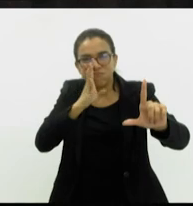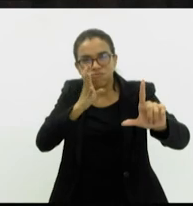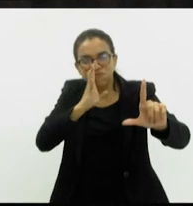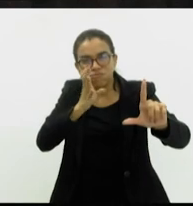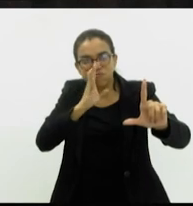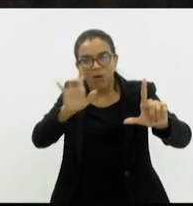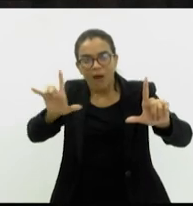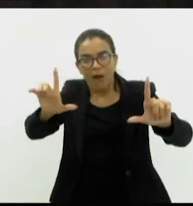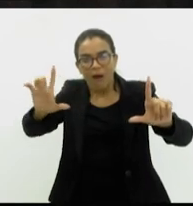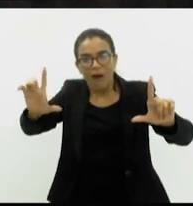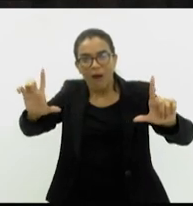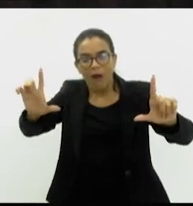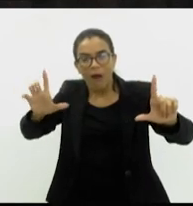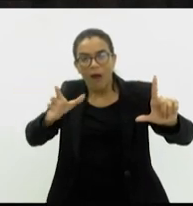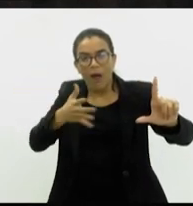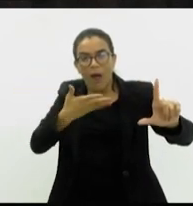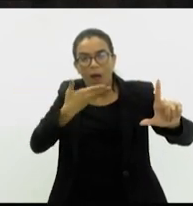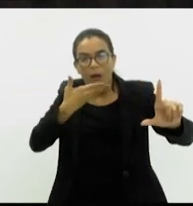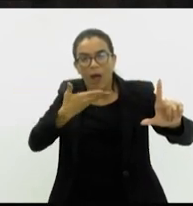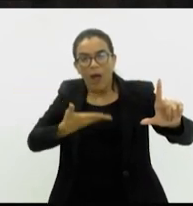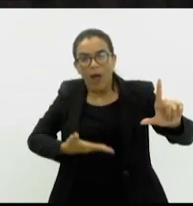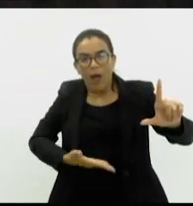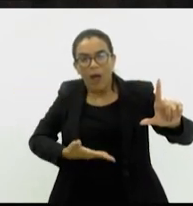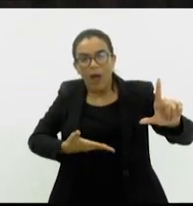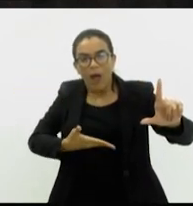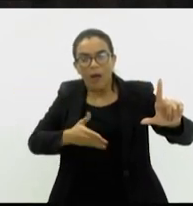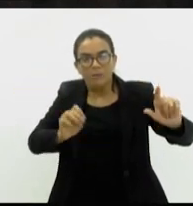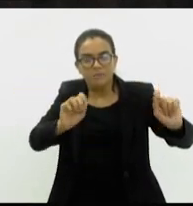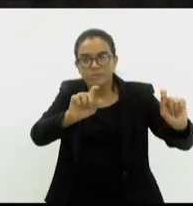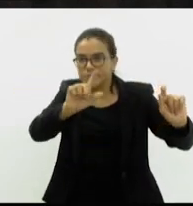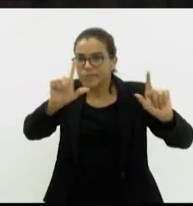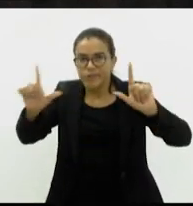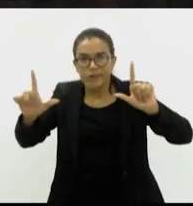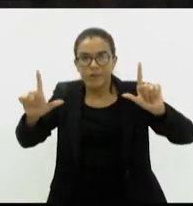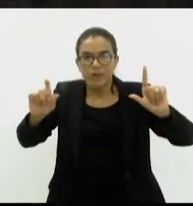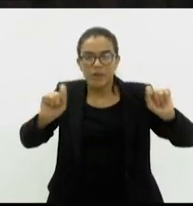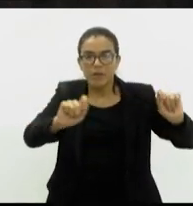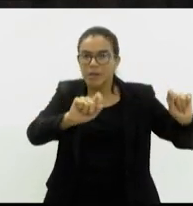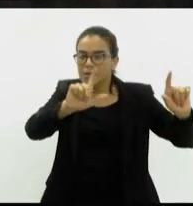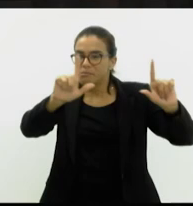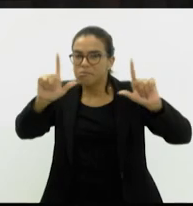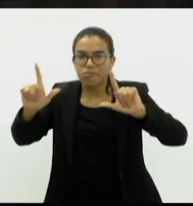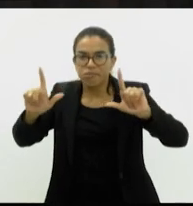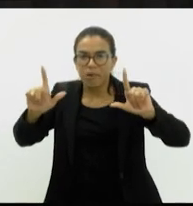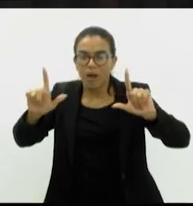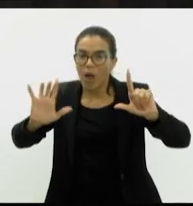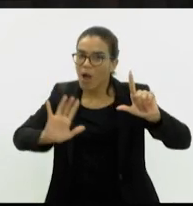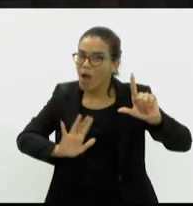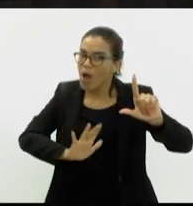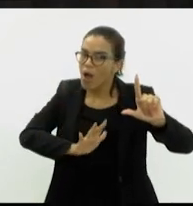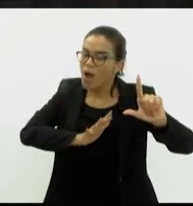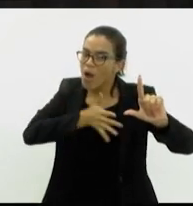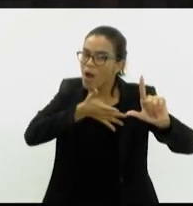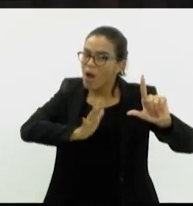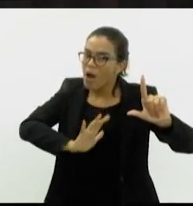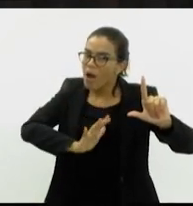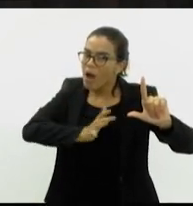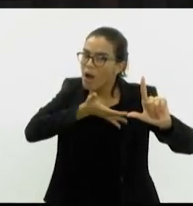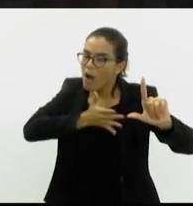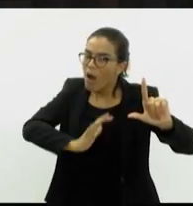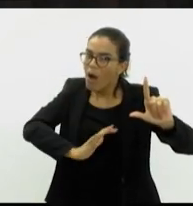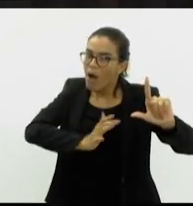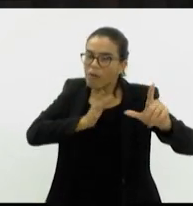fiz é um monte de notícia de desgraças Sempre